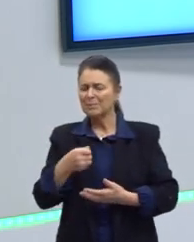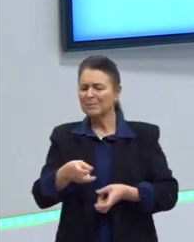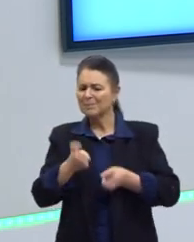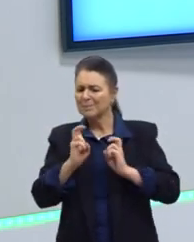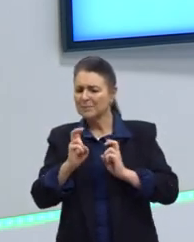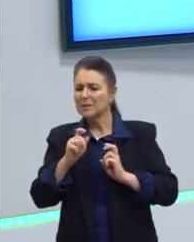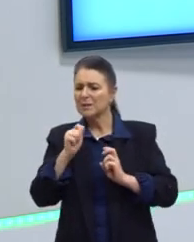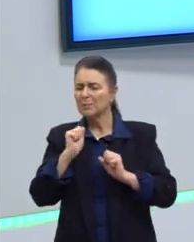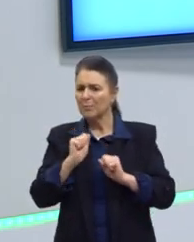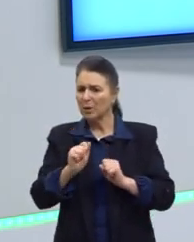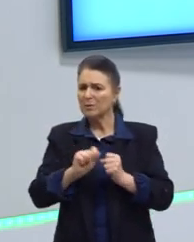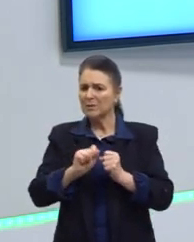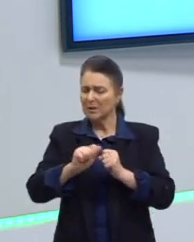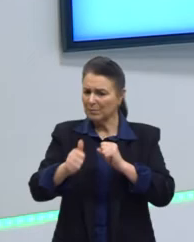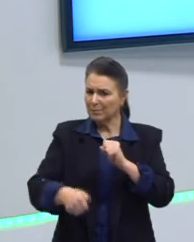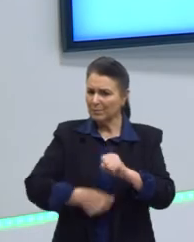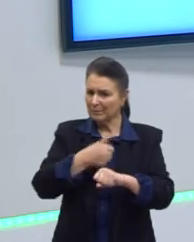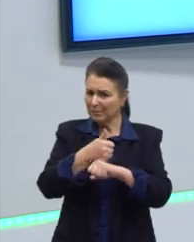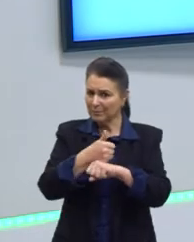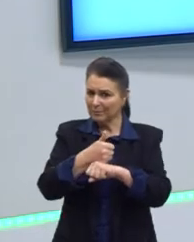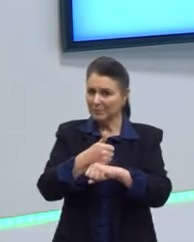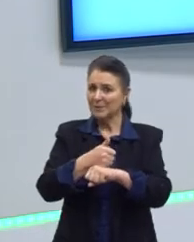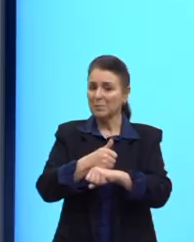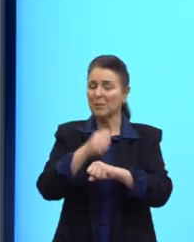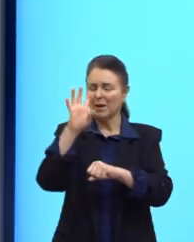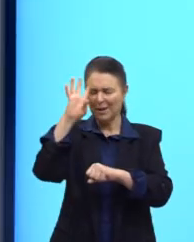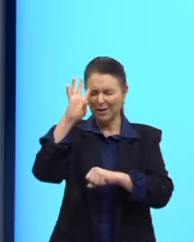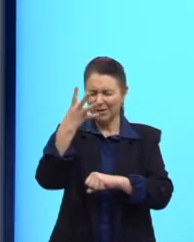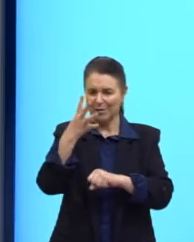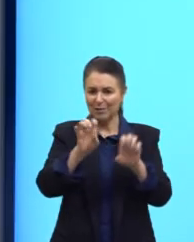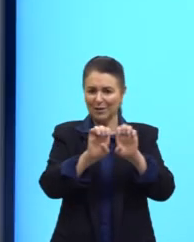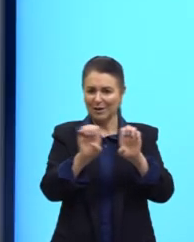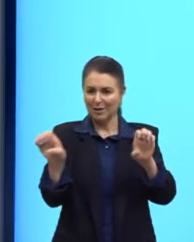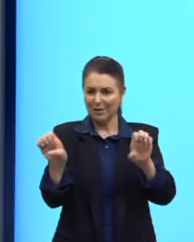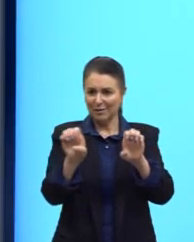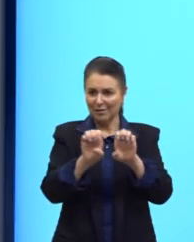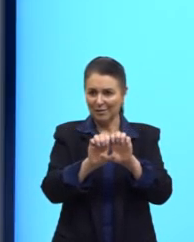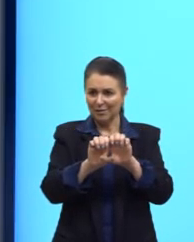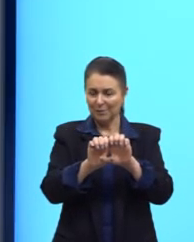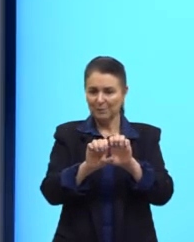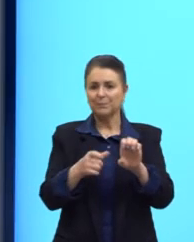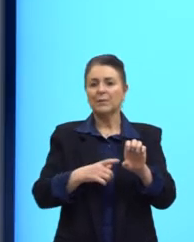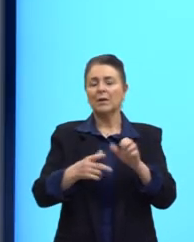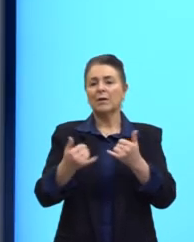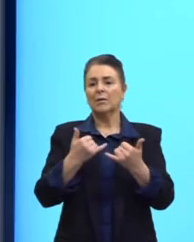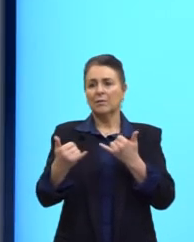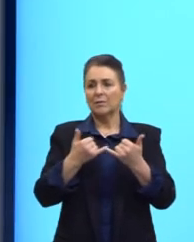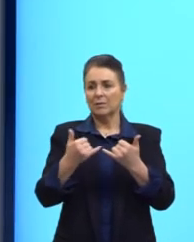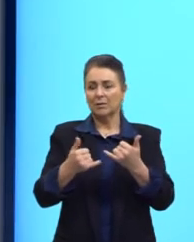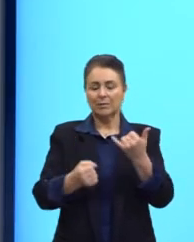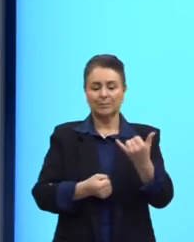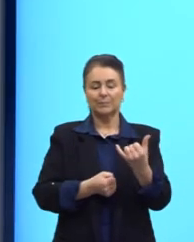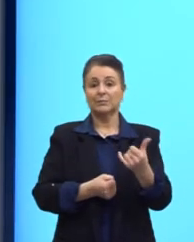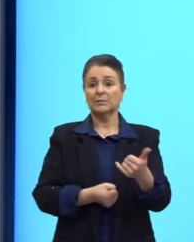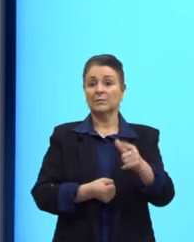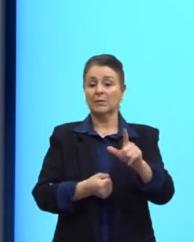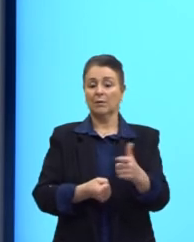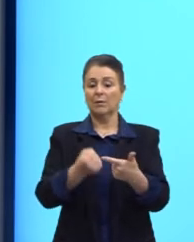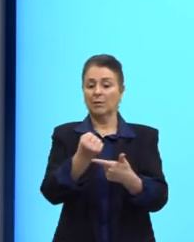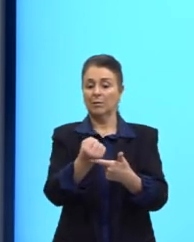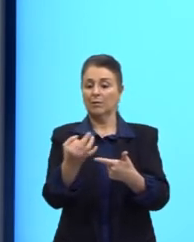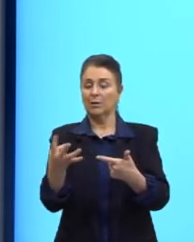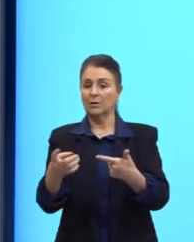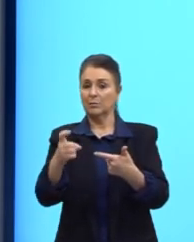torna um pouco mais simples né resolver a nossa equação no exemplo nós temos logaritmo de X na base 2